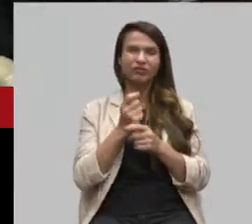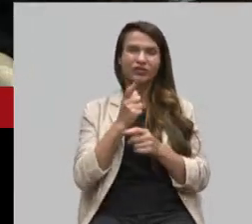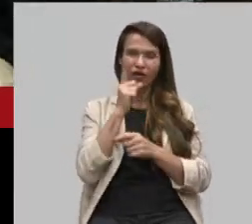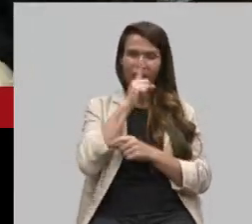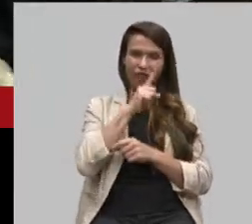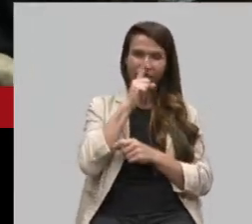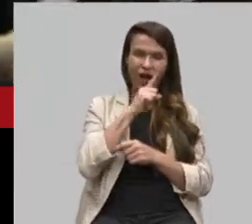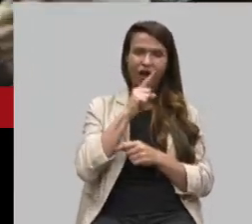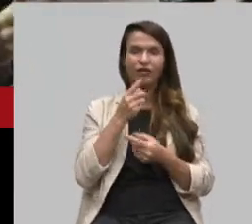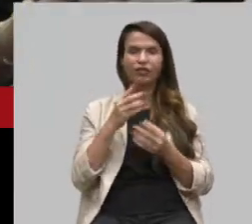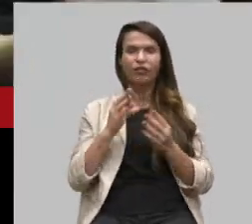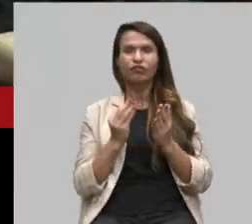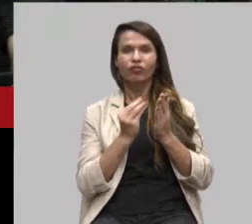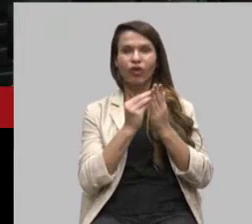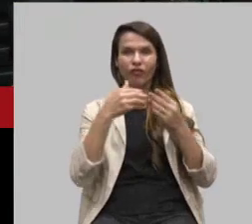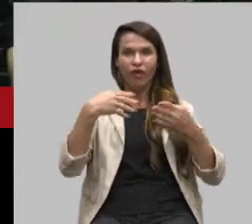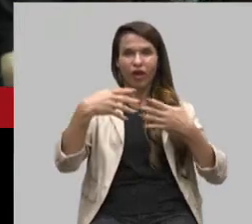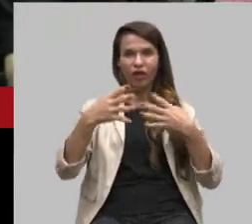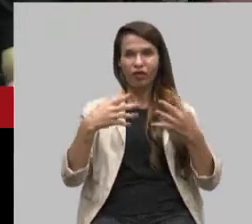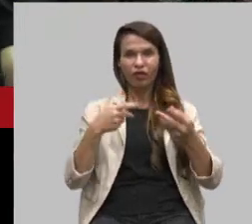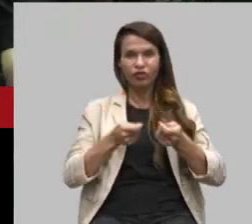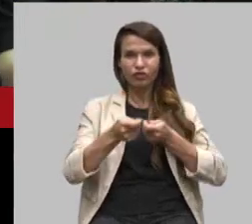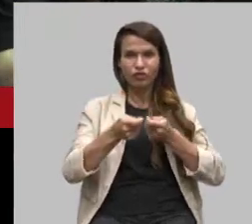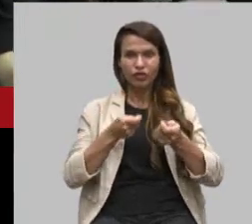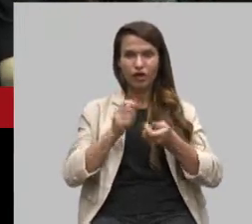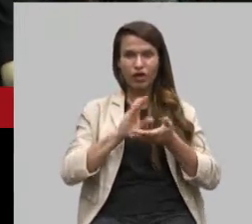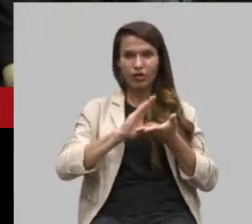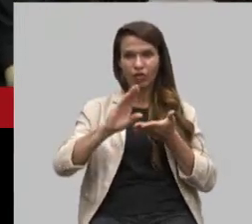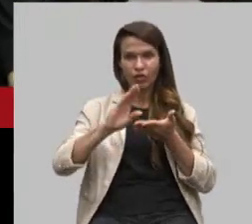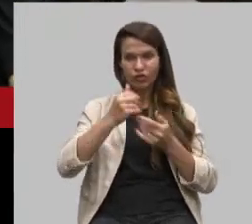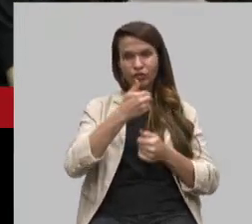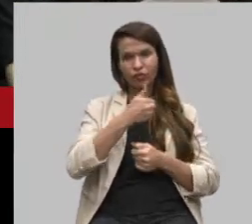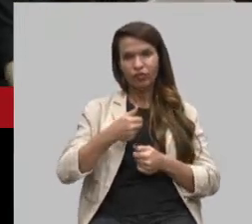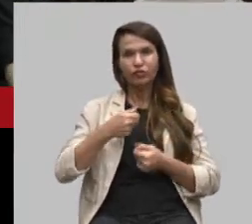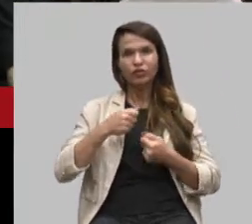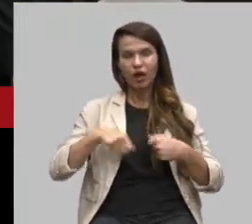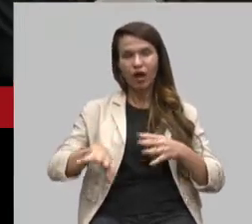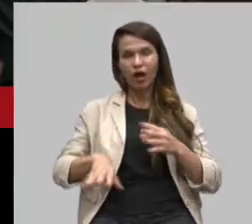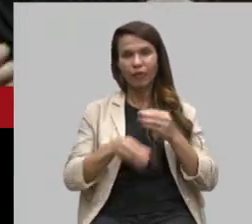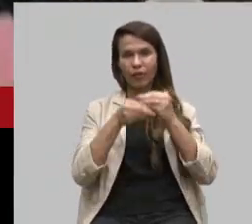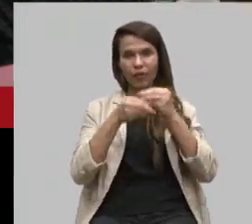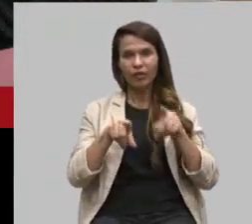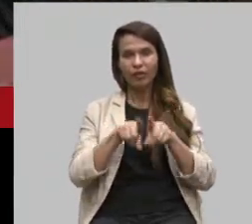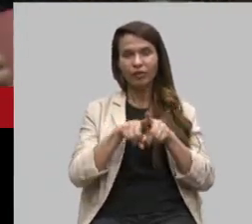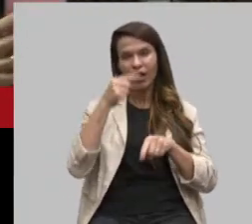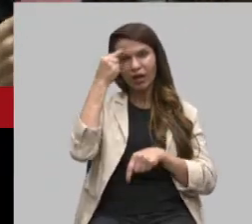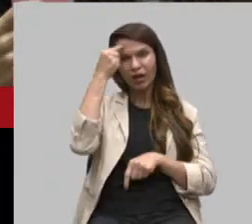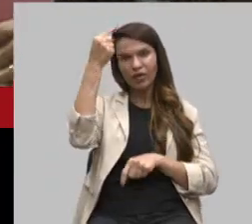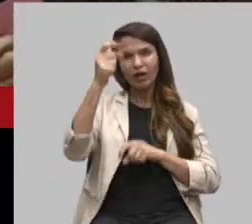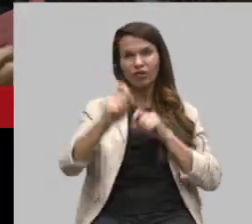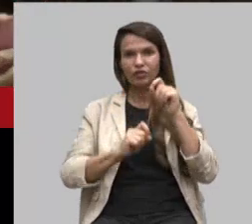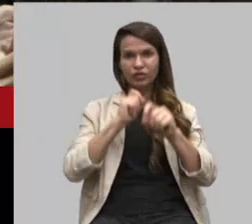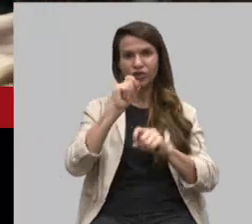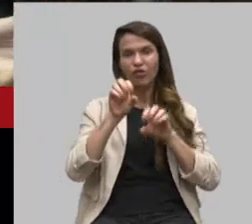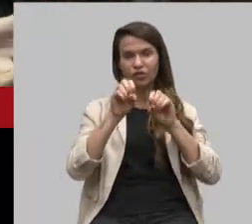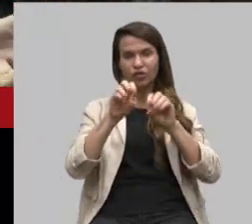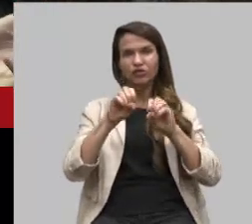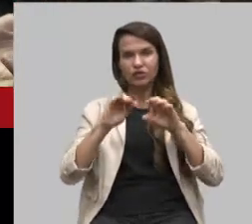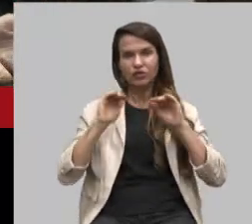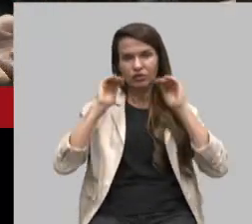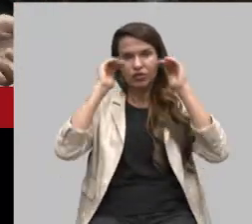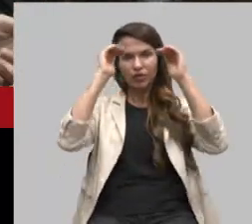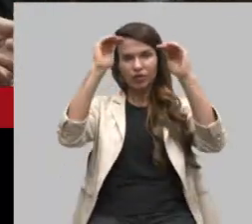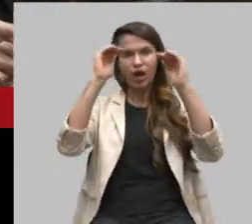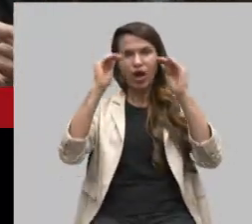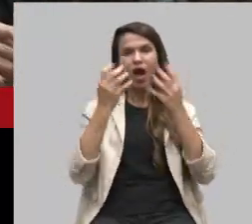flexibilidade de domínio de recursos públicos poderemos inclement também a ideia de que o ensino superior recebe